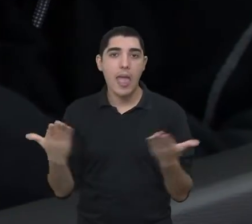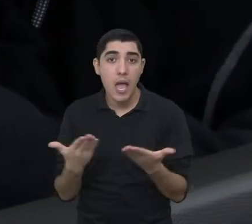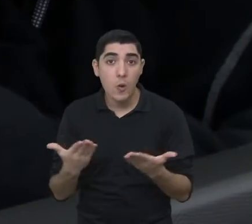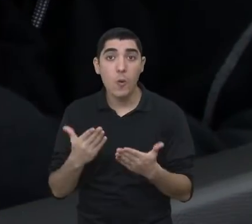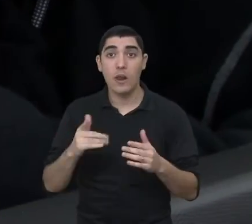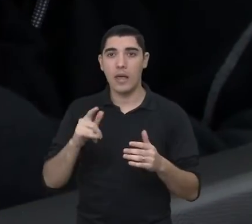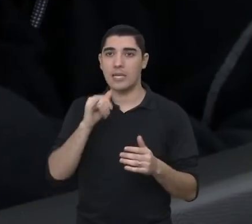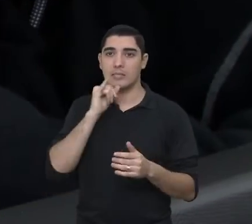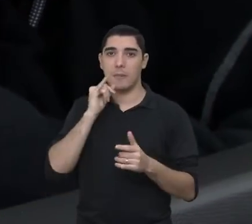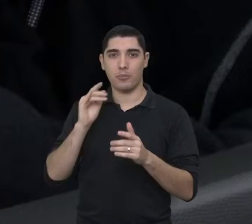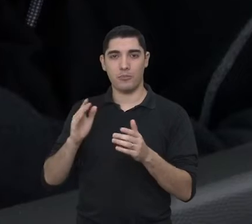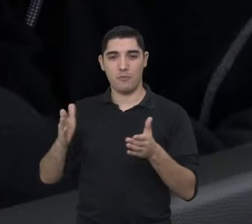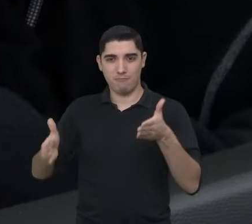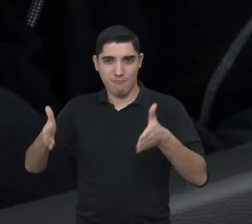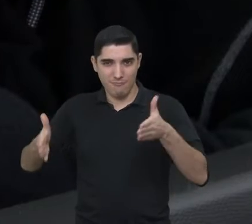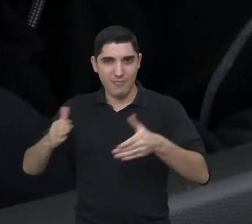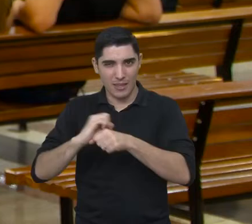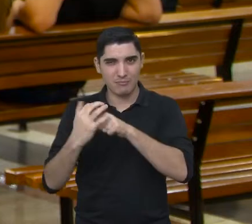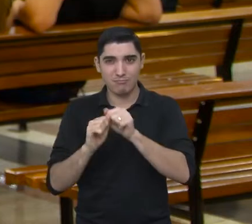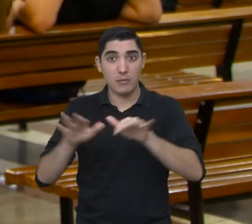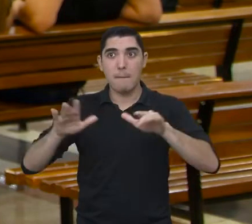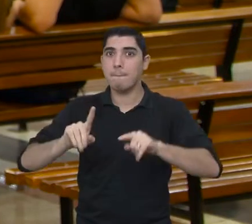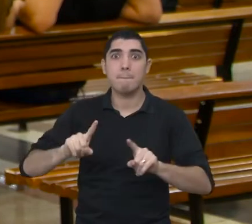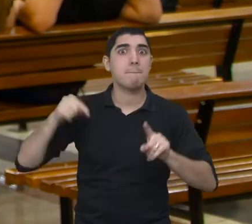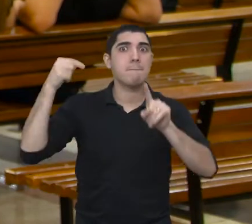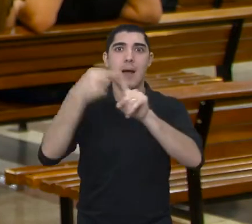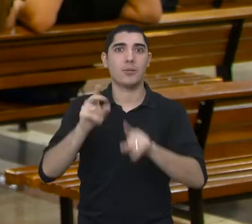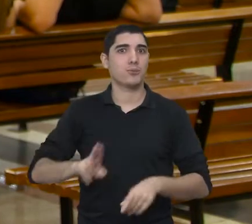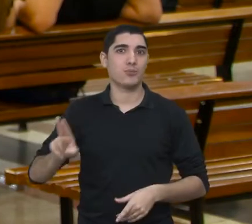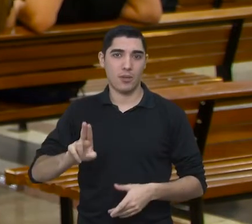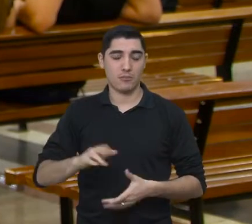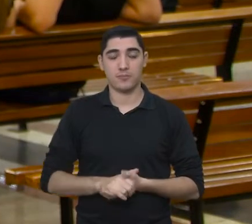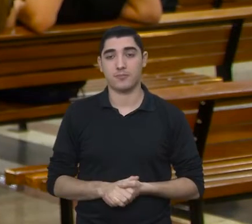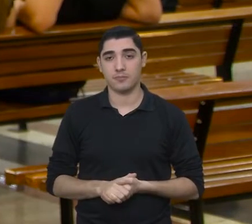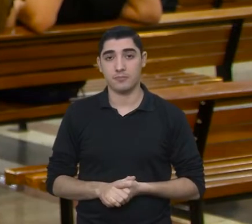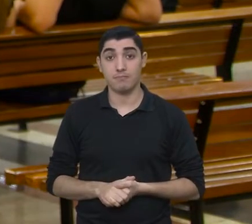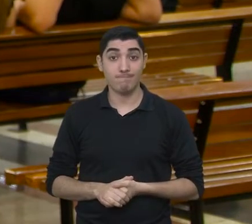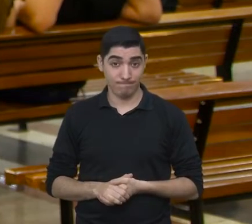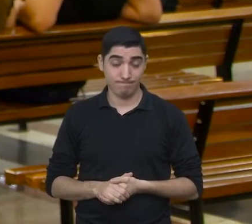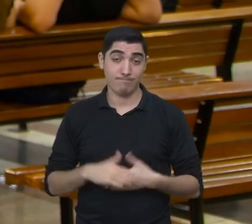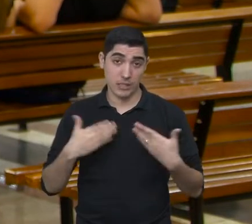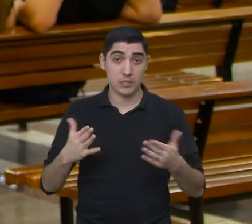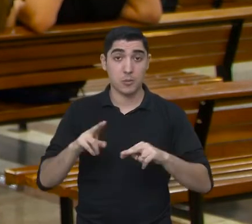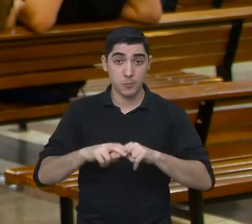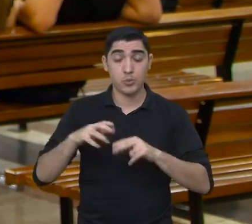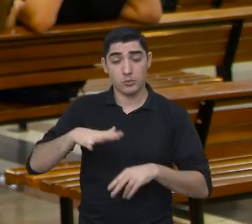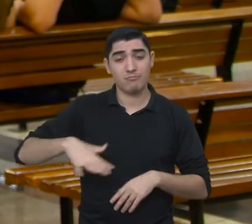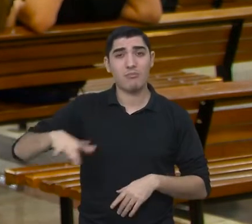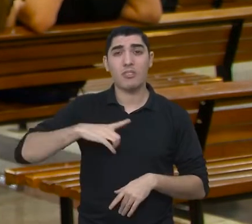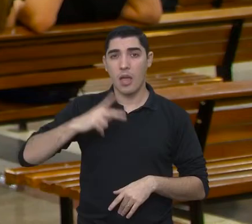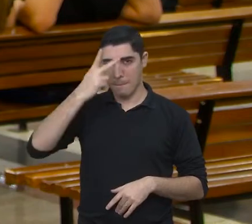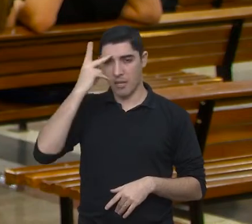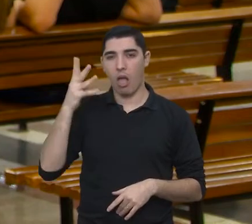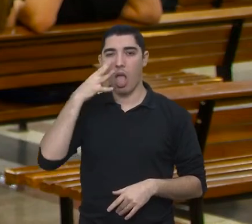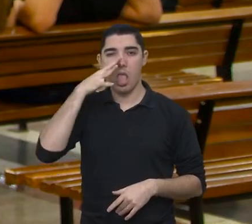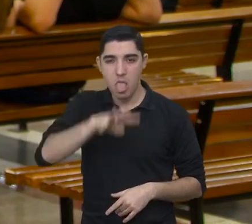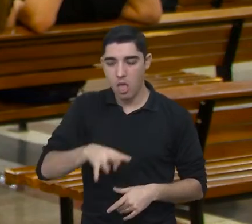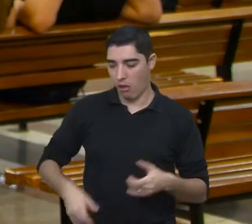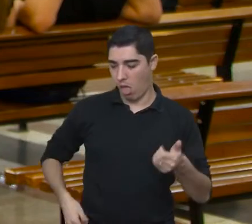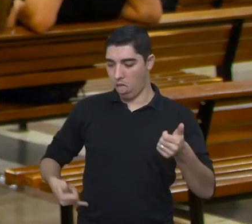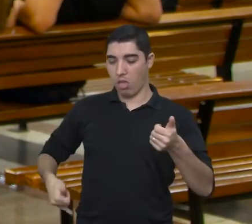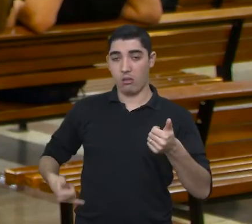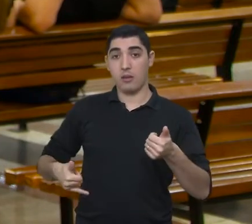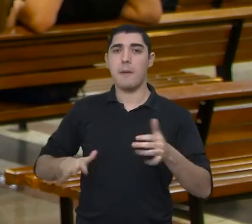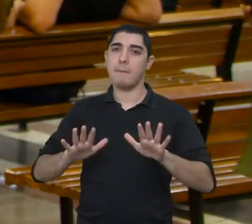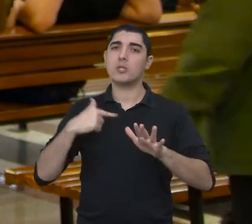foi potencializado pela pandemia. Toda penalidade aplicada, né, ela inibe, de certa forma, o ato do condutor, sim. Mas a gente